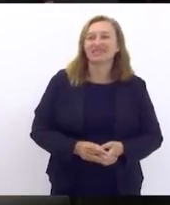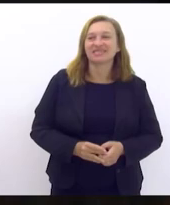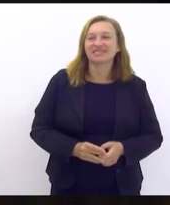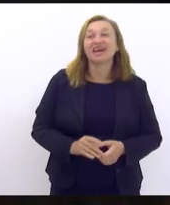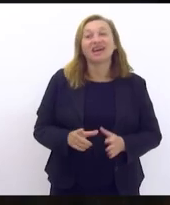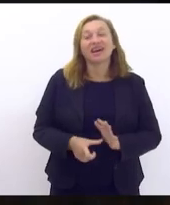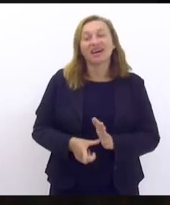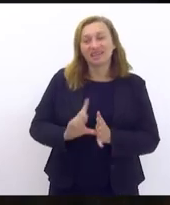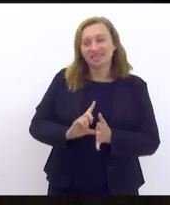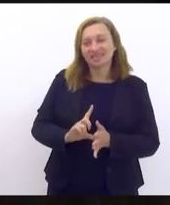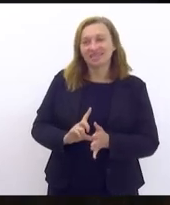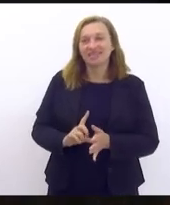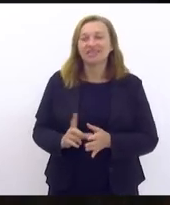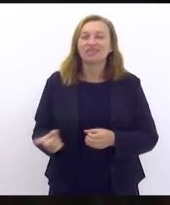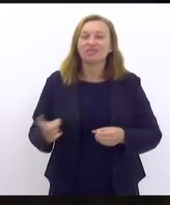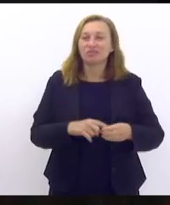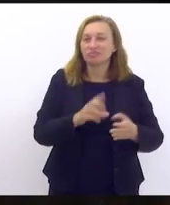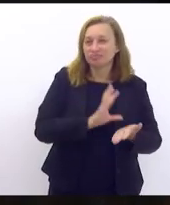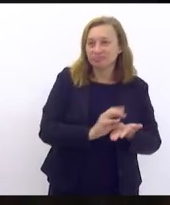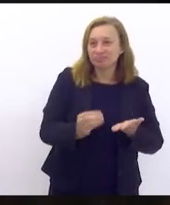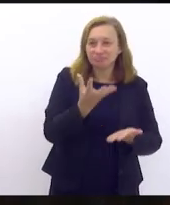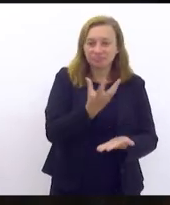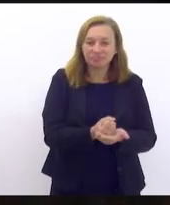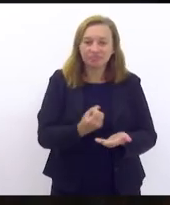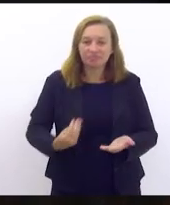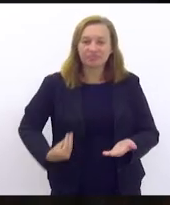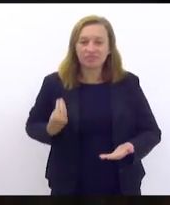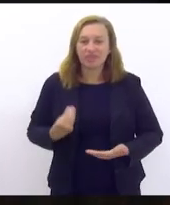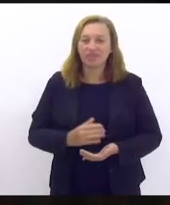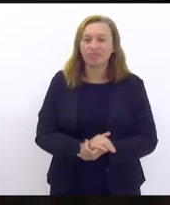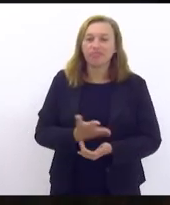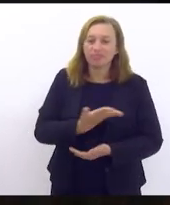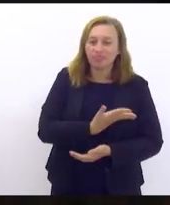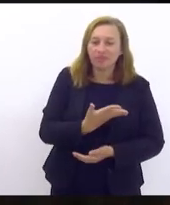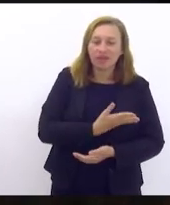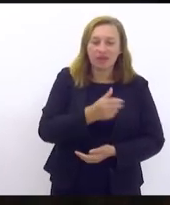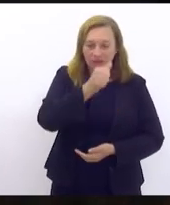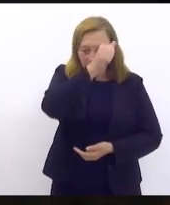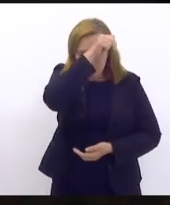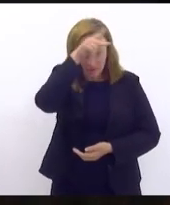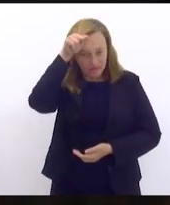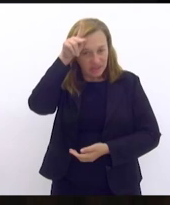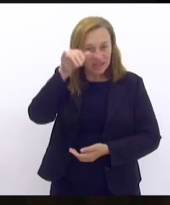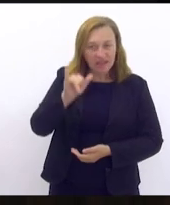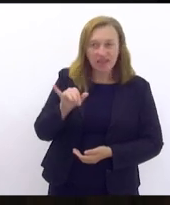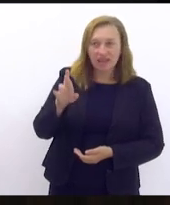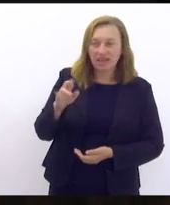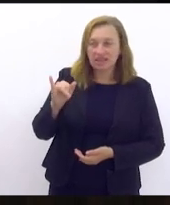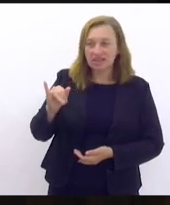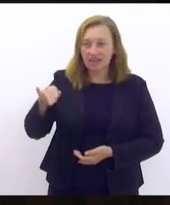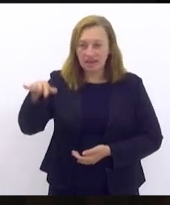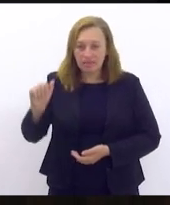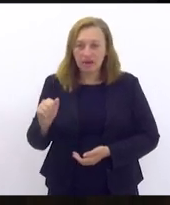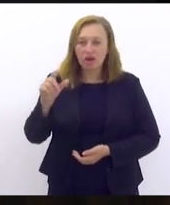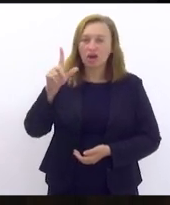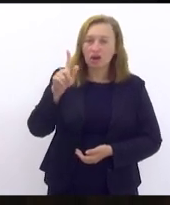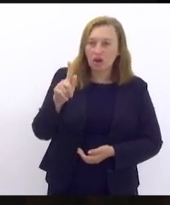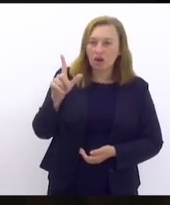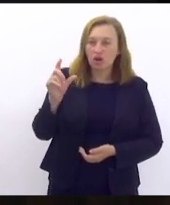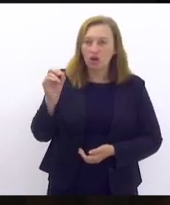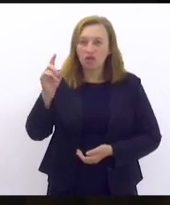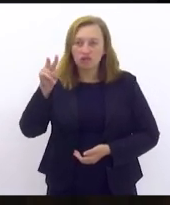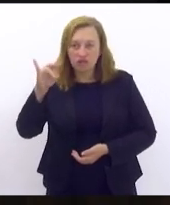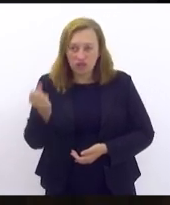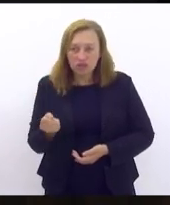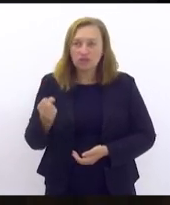Antes de retornarmos à pauta, gostaria de registrar a presença do nosso amigo prefeito Miracema, Clovinho, dos vereadores, meus